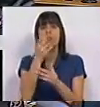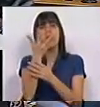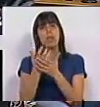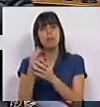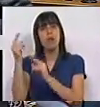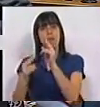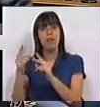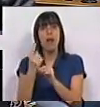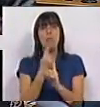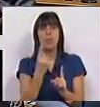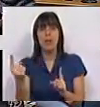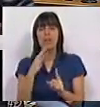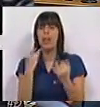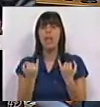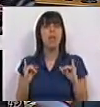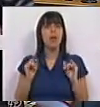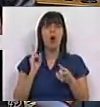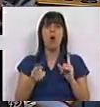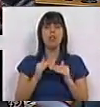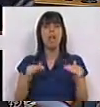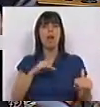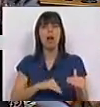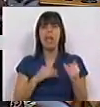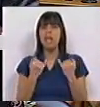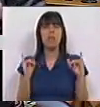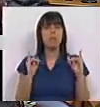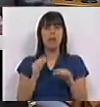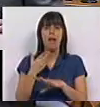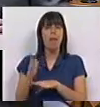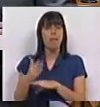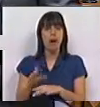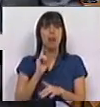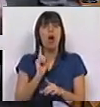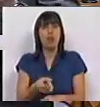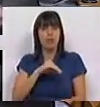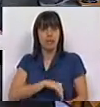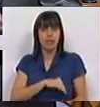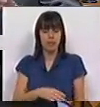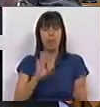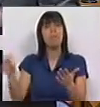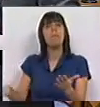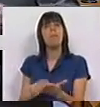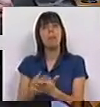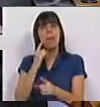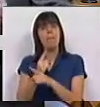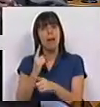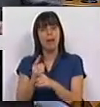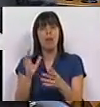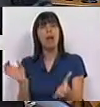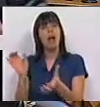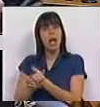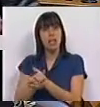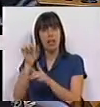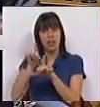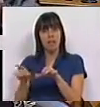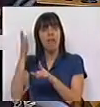dedução à coleta por filho, independentemente do nível de rendimentos do agregado familiar. Propomos a manutenção do quociente conjugal